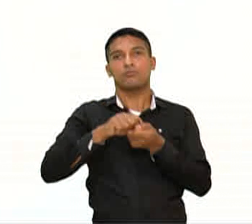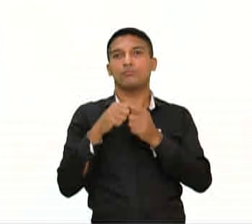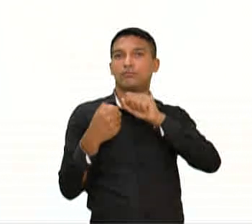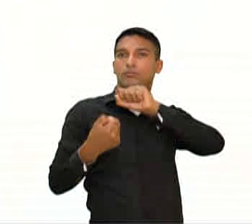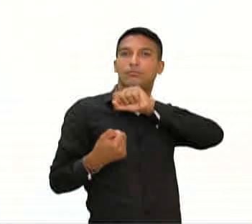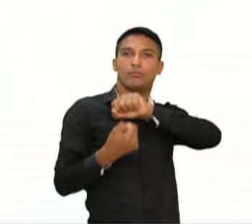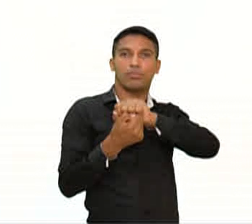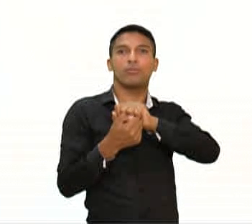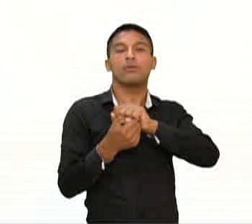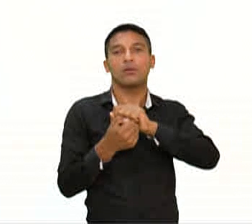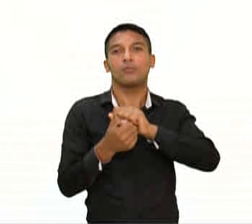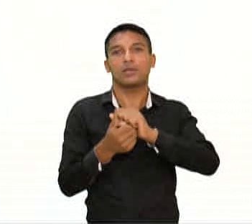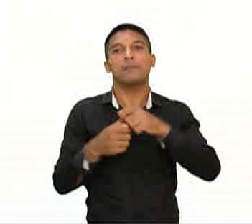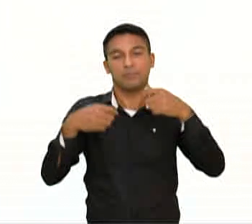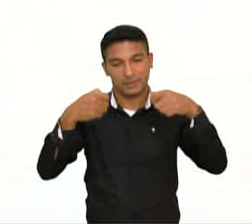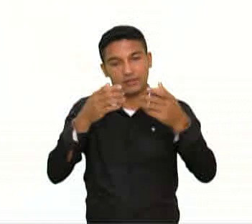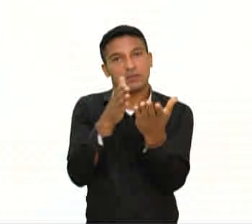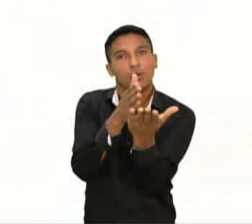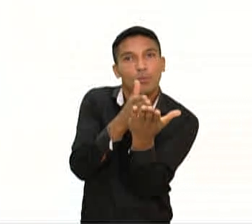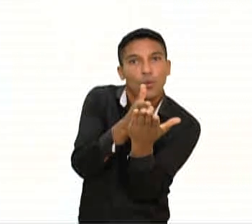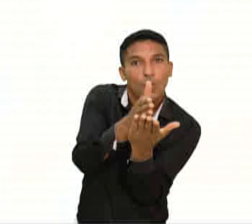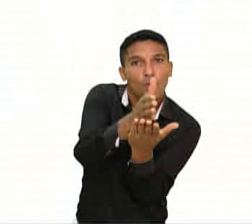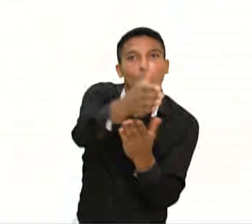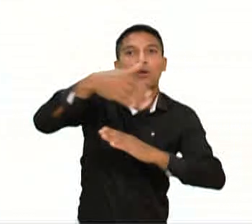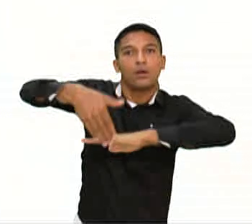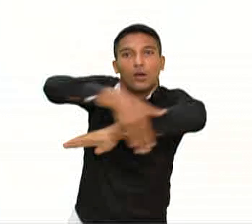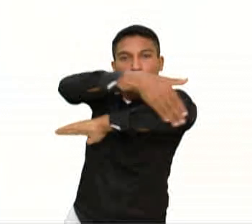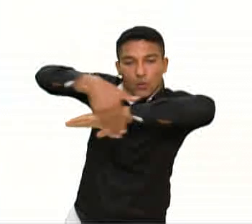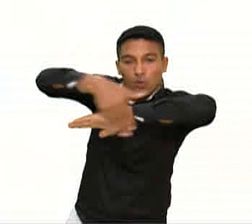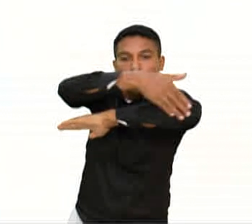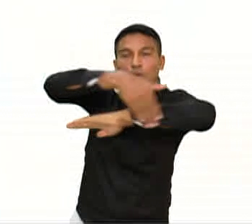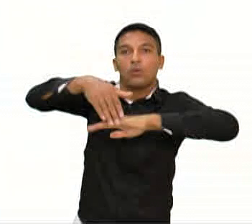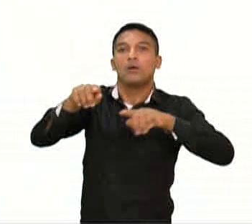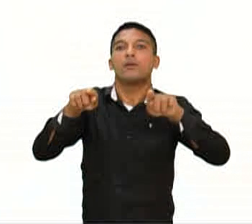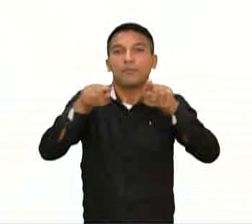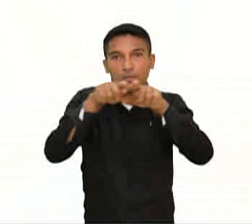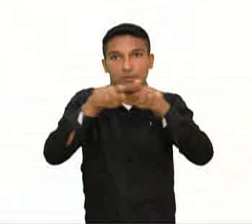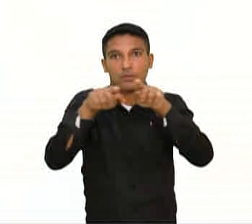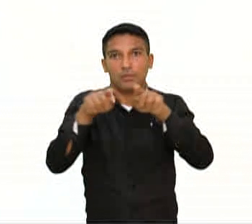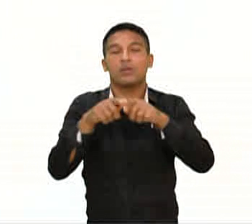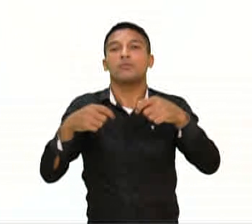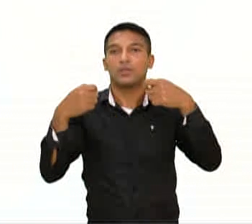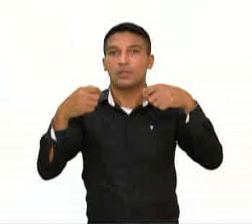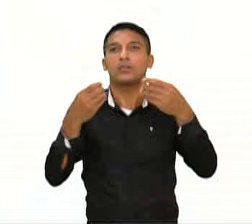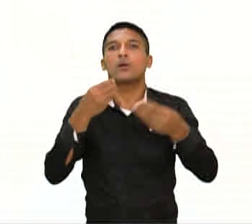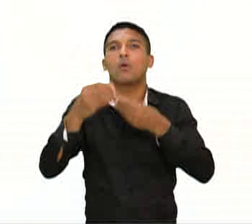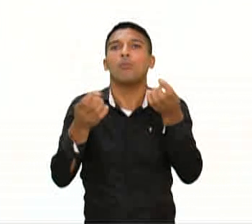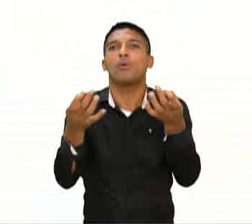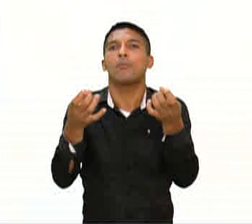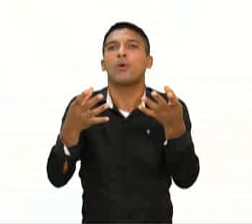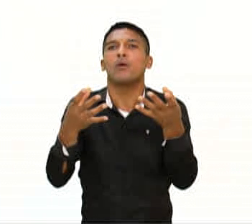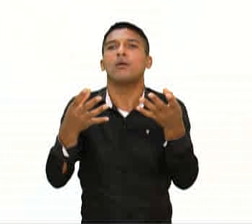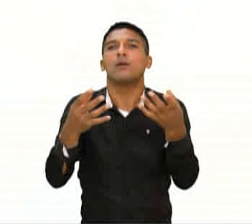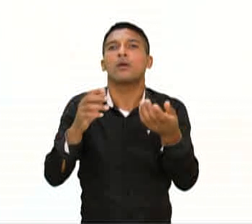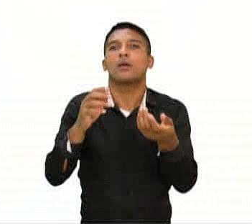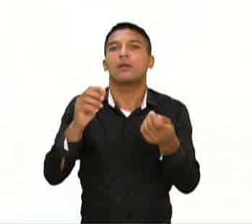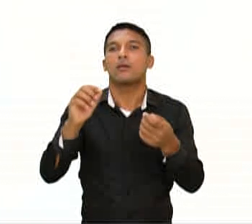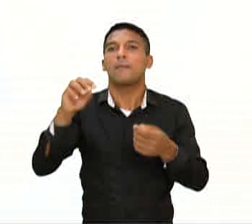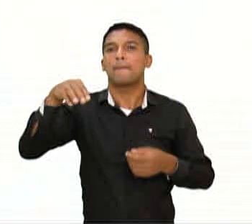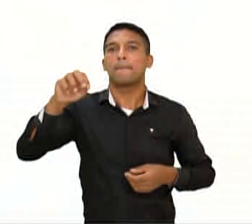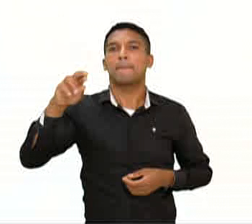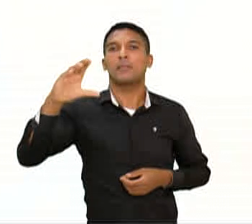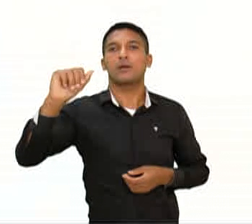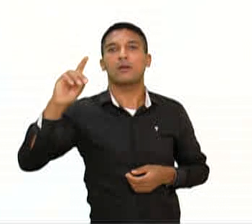de mercado. Então se objetivou muito mais você conseguir trazer uma mercadoria do que fazer uma análise do